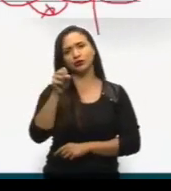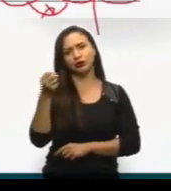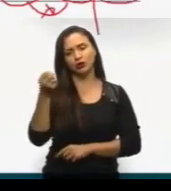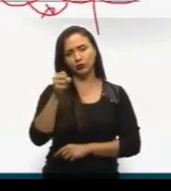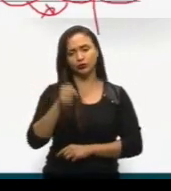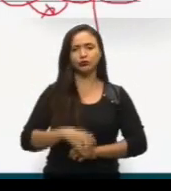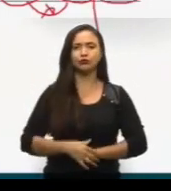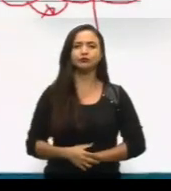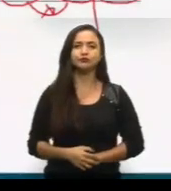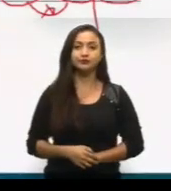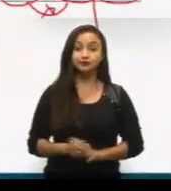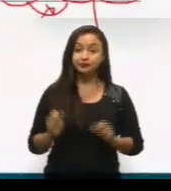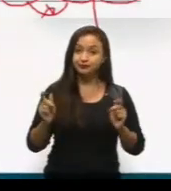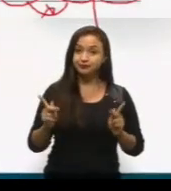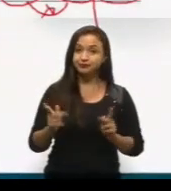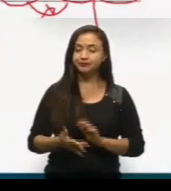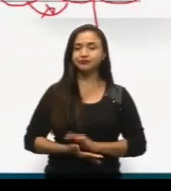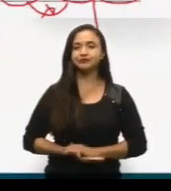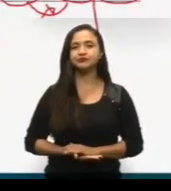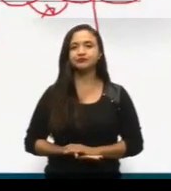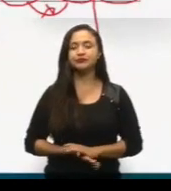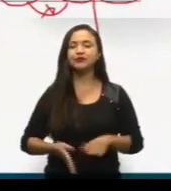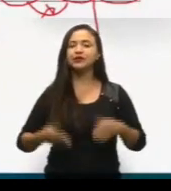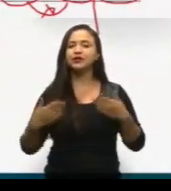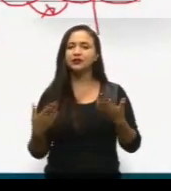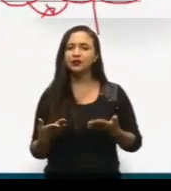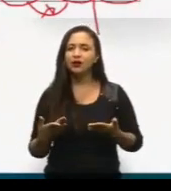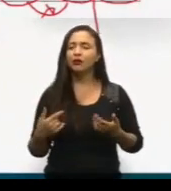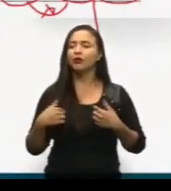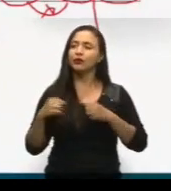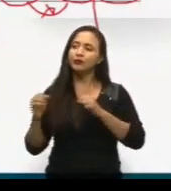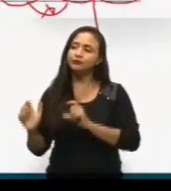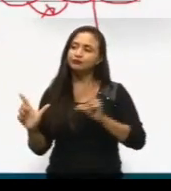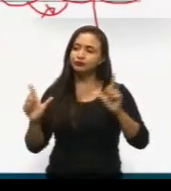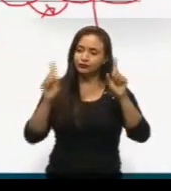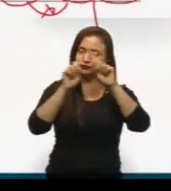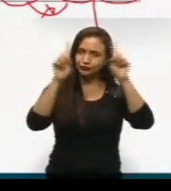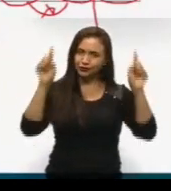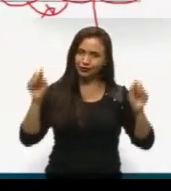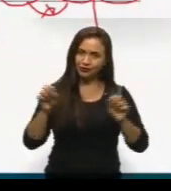de argamassa, tá? Então, eu tenho, para assentar uma janela, custa R$